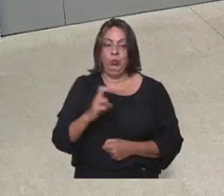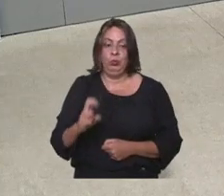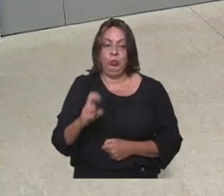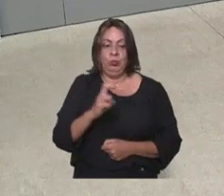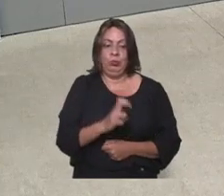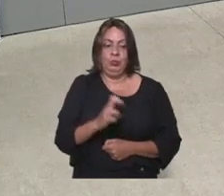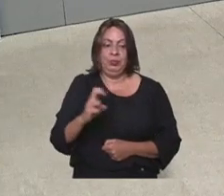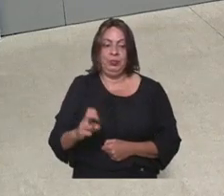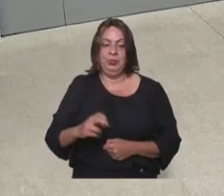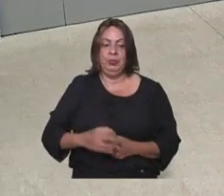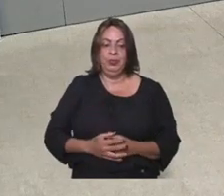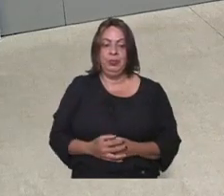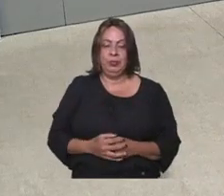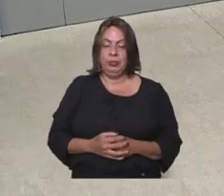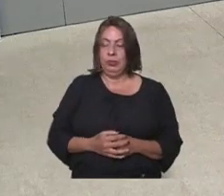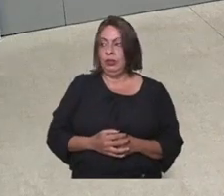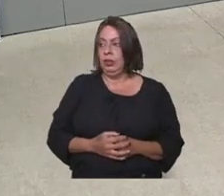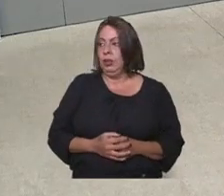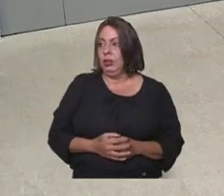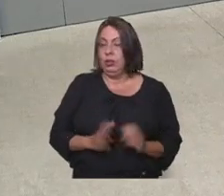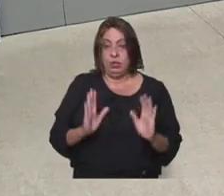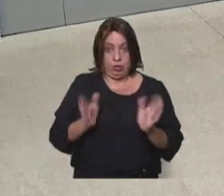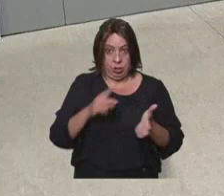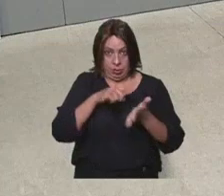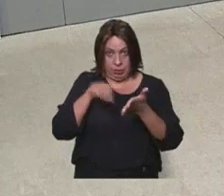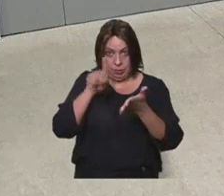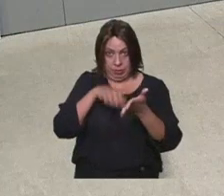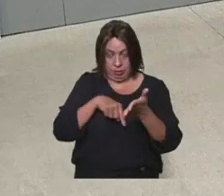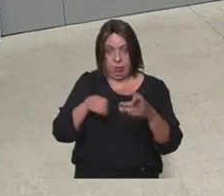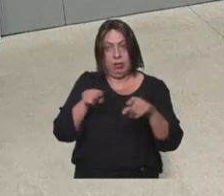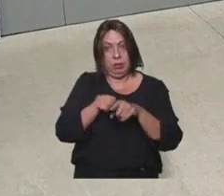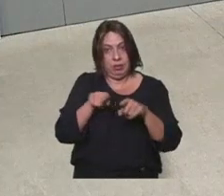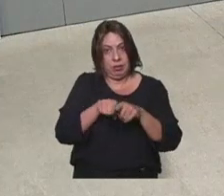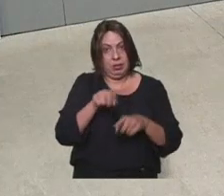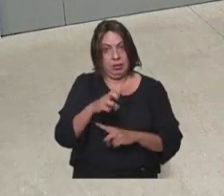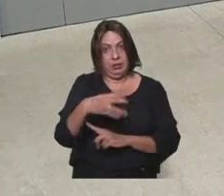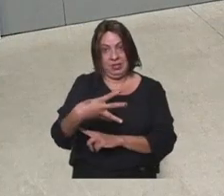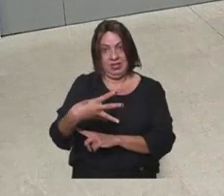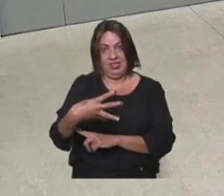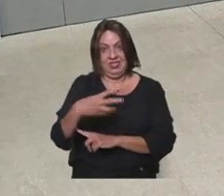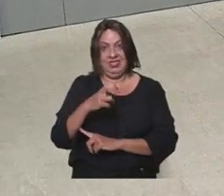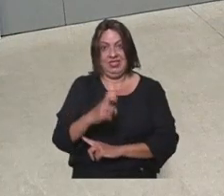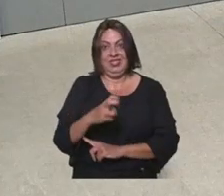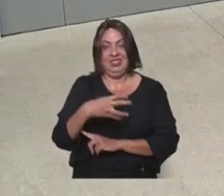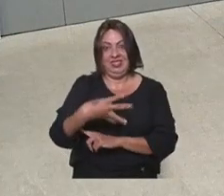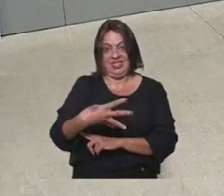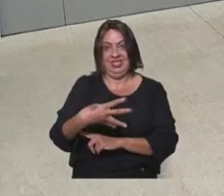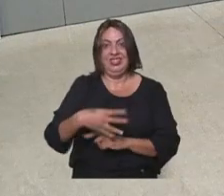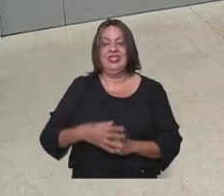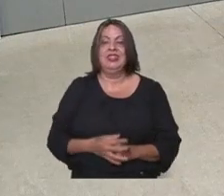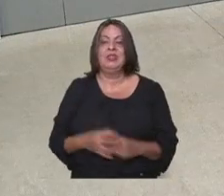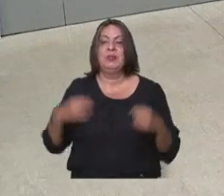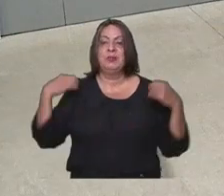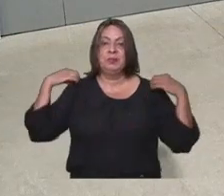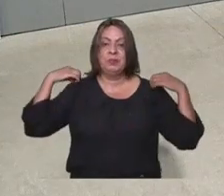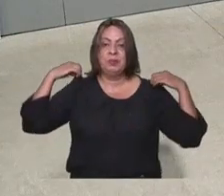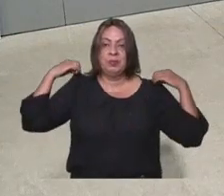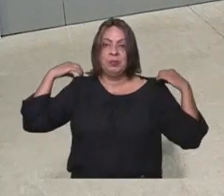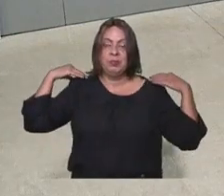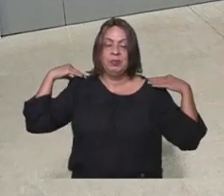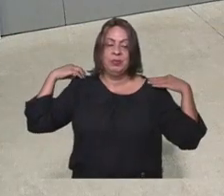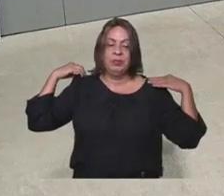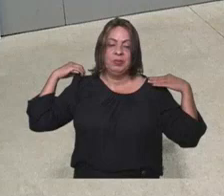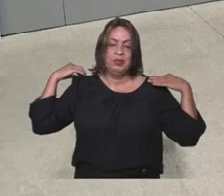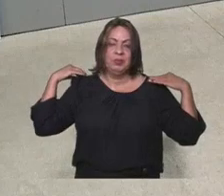55, 55. Já marcou, marca também a 54, 54.